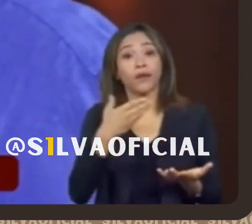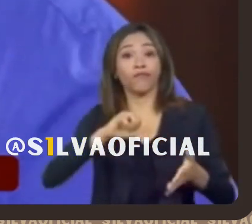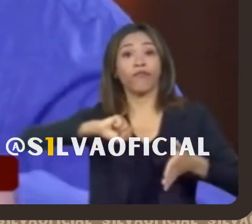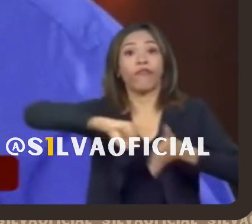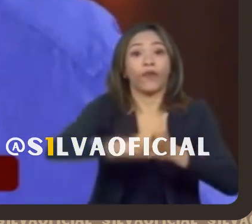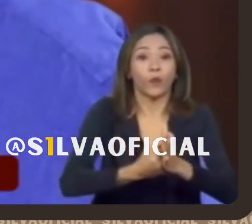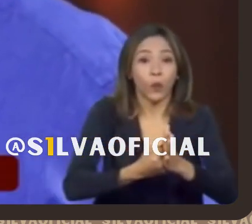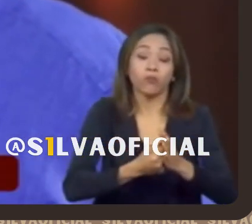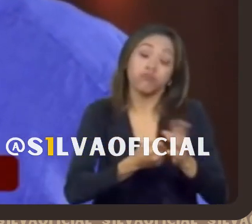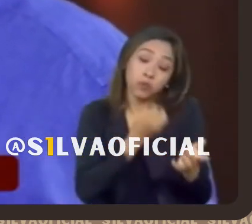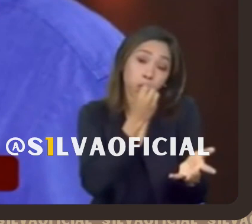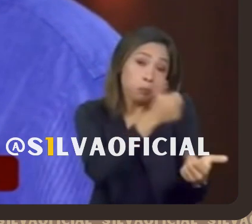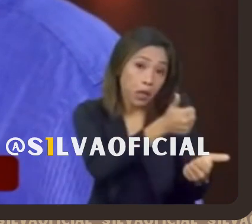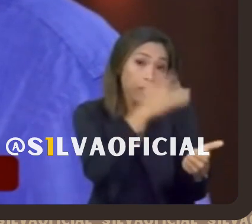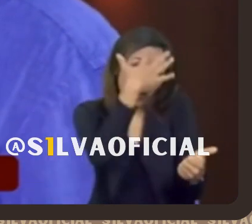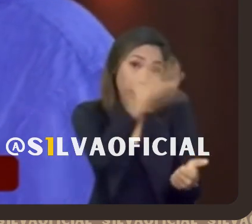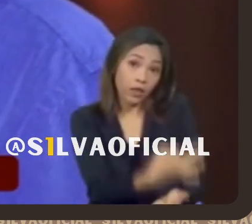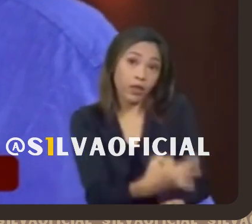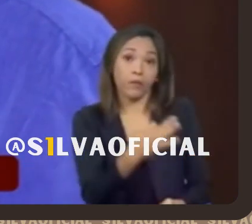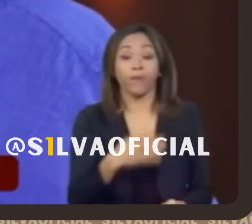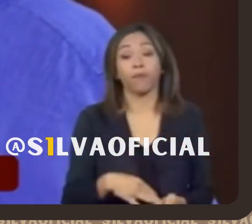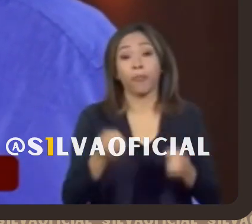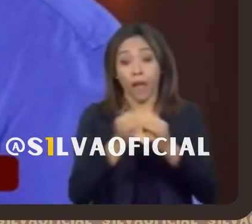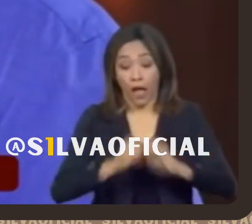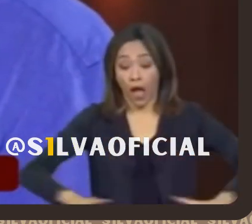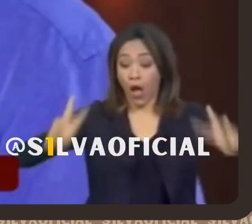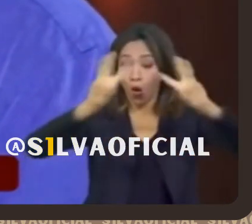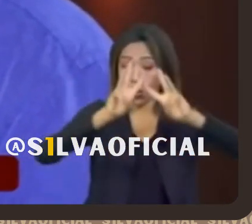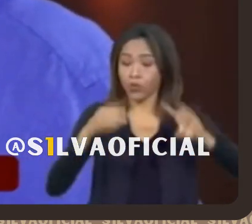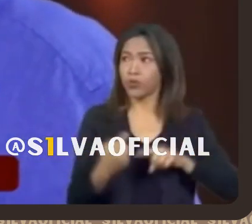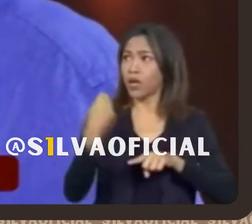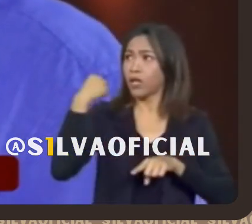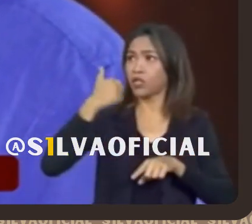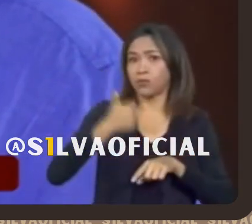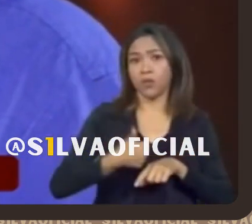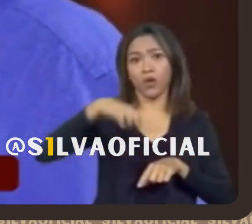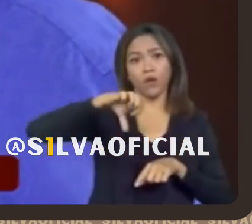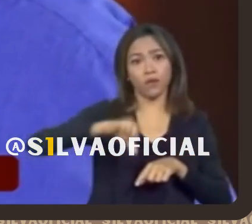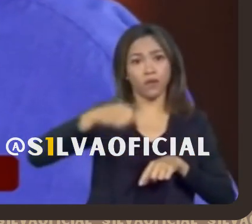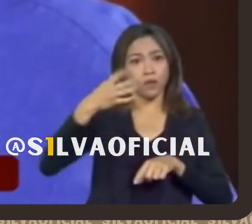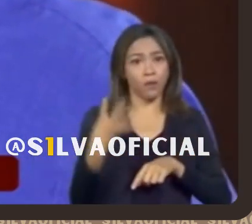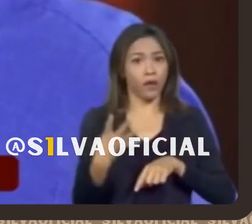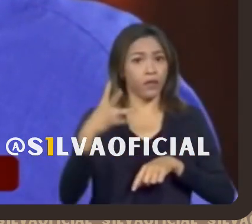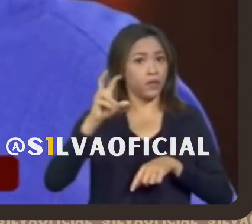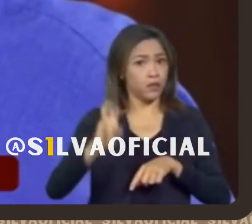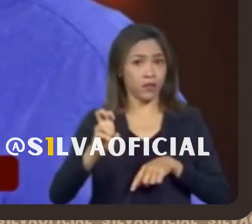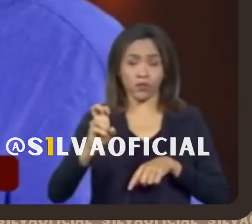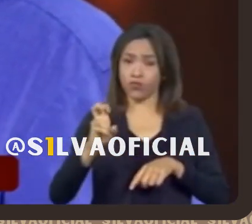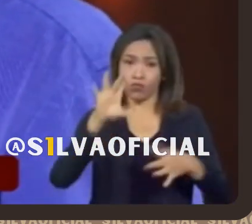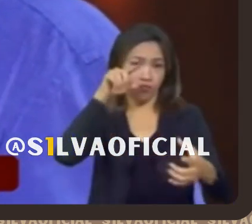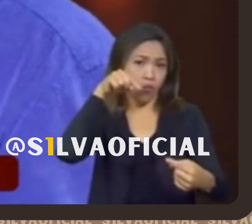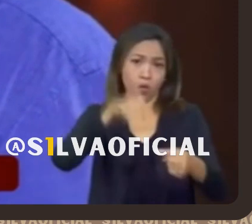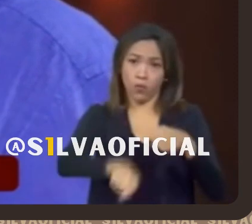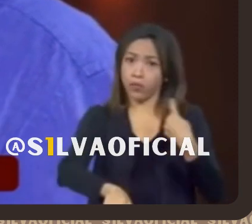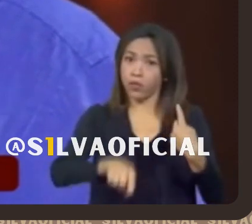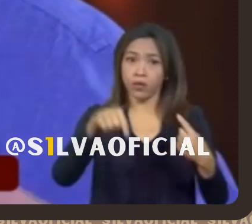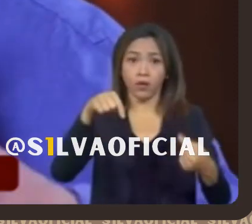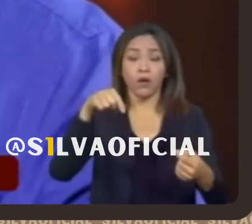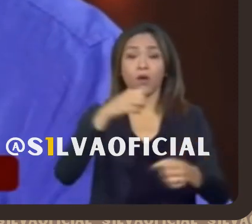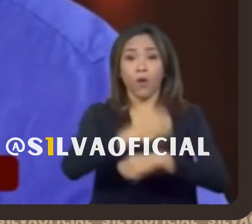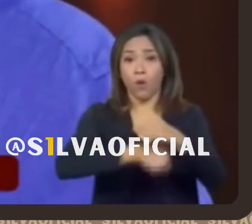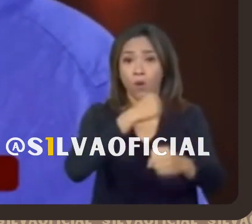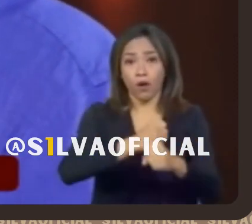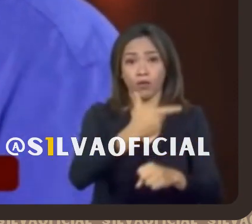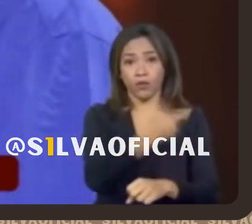ONU a ONU precisa mudar a ONU de 1945 não vale mais nada em 2023 é por isso que a gente quer mudar a